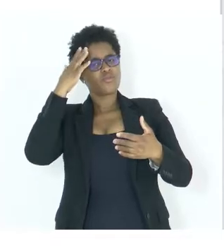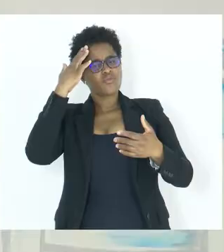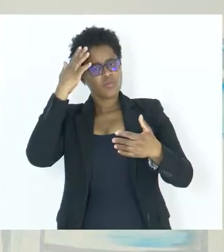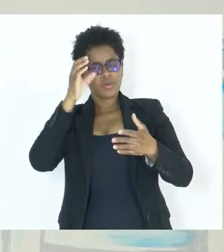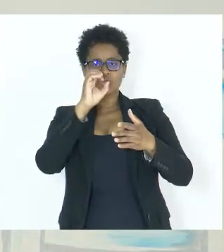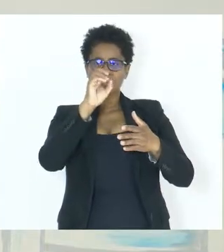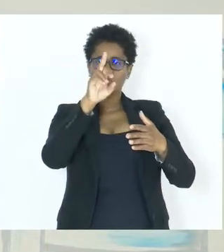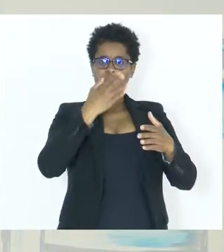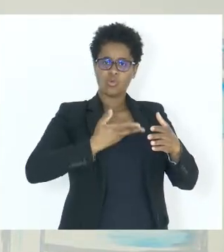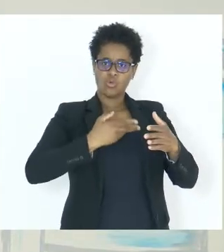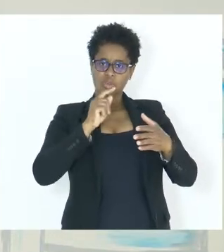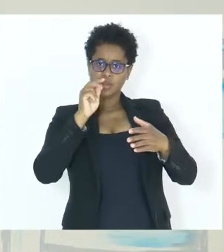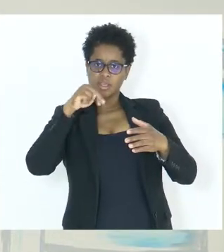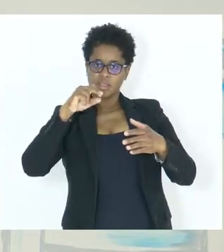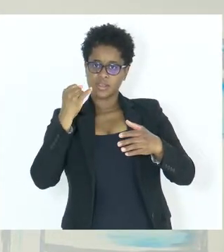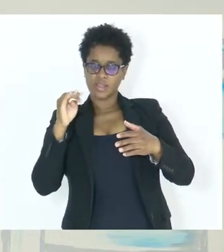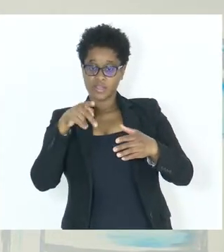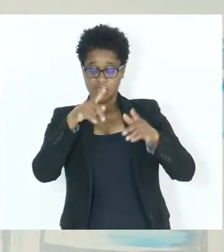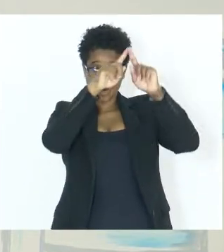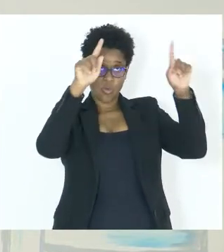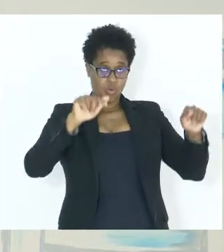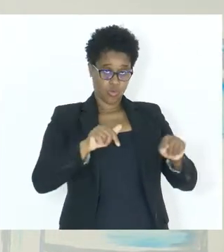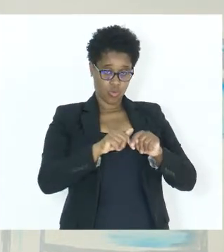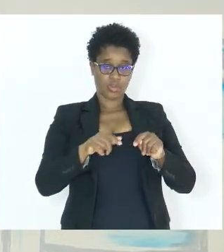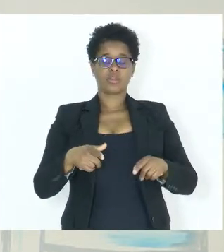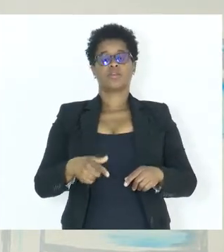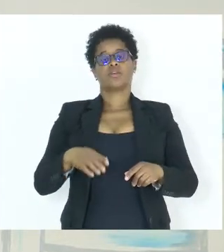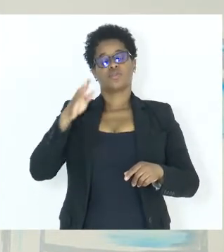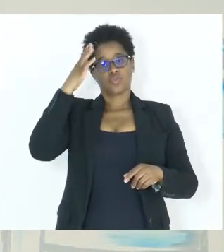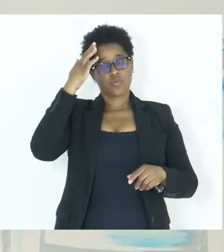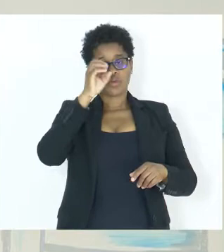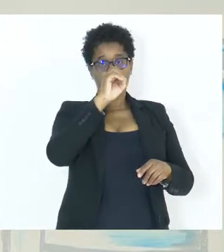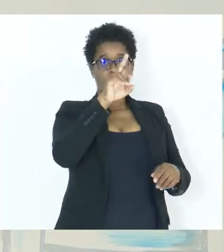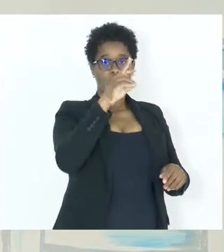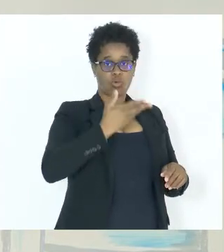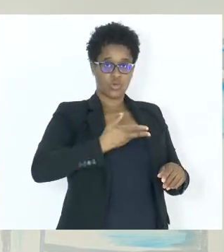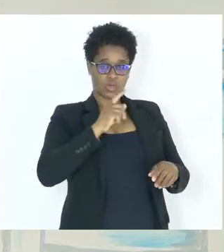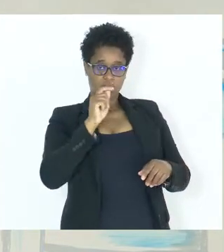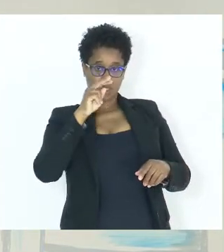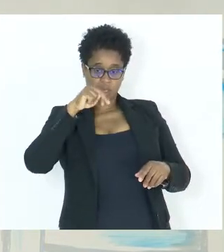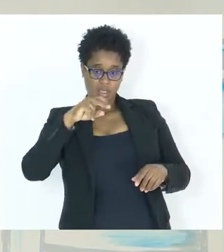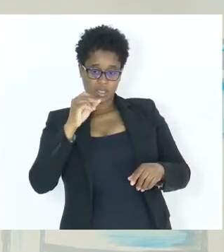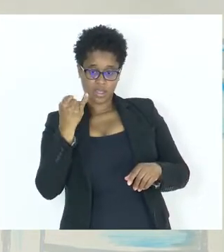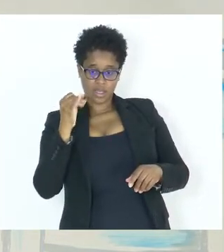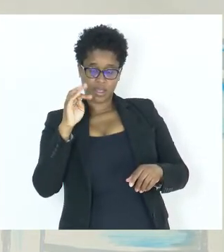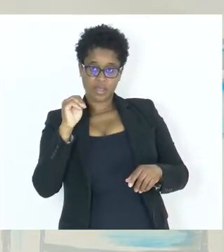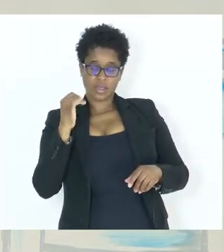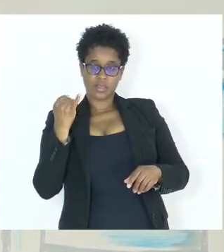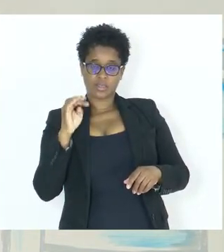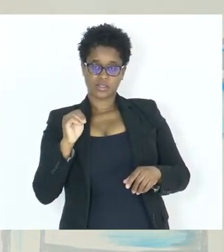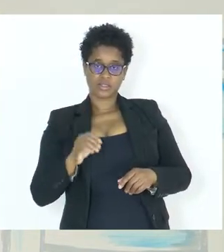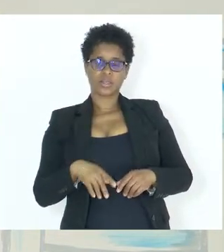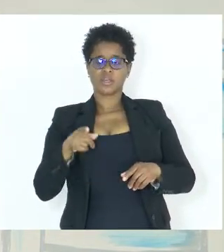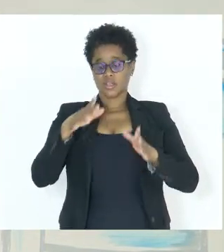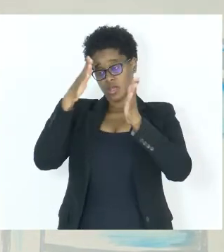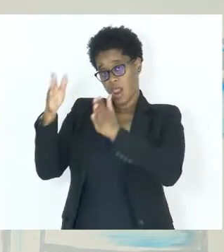ordinais nesta coluna, temos números ordinais. E deste lado vamos preencher, ou já